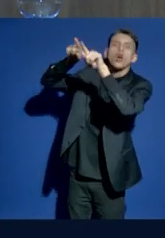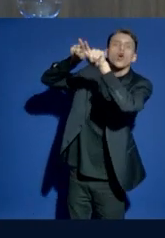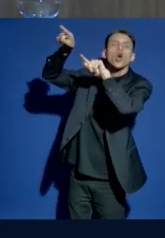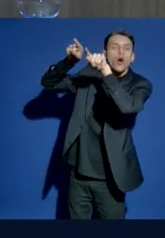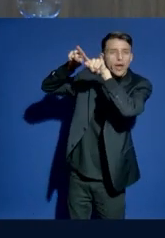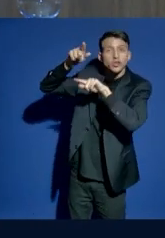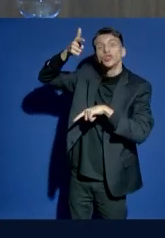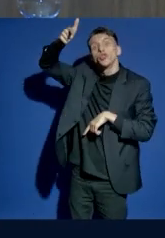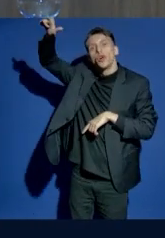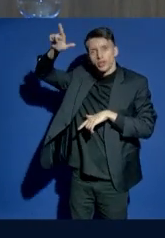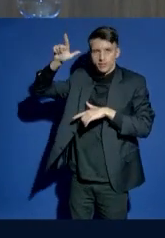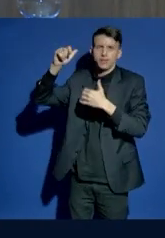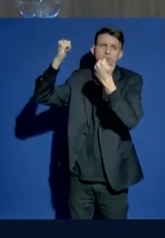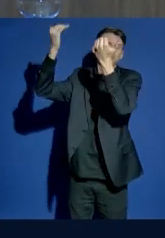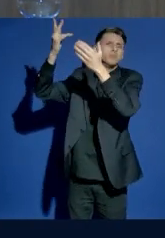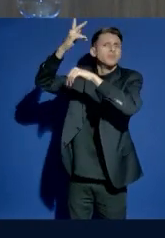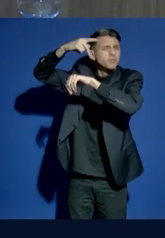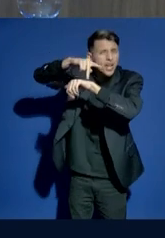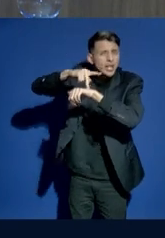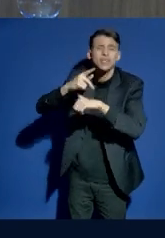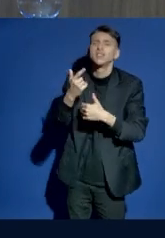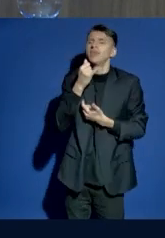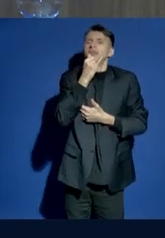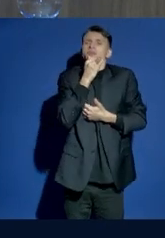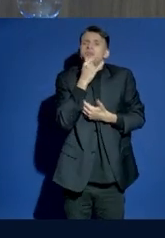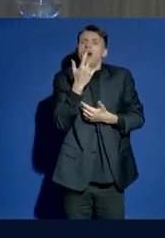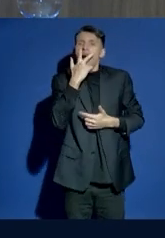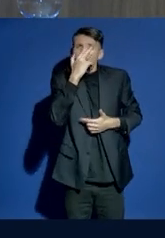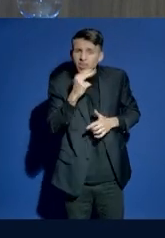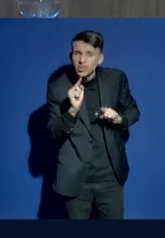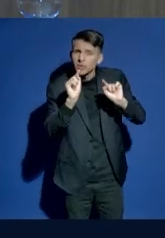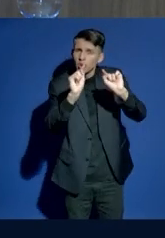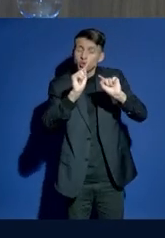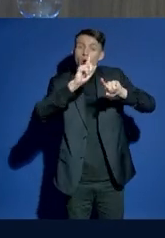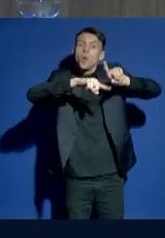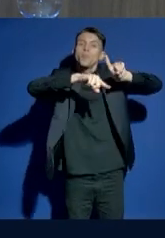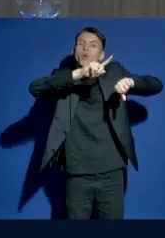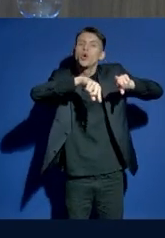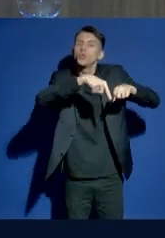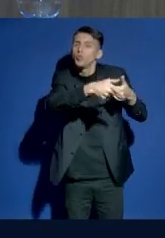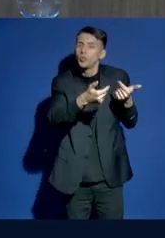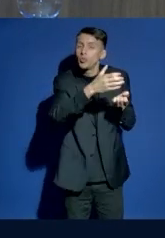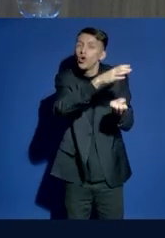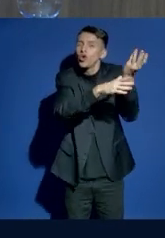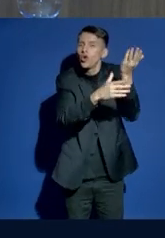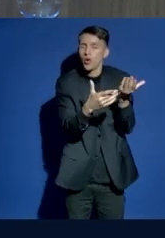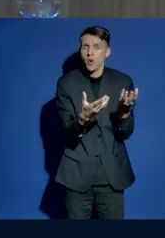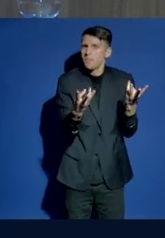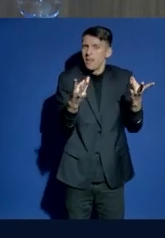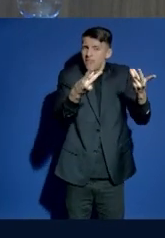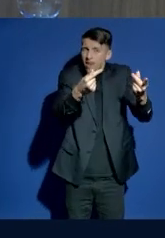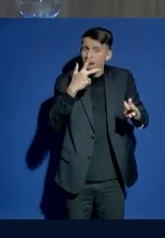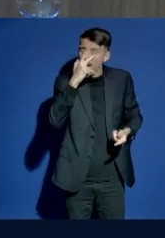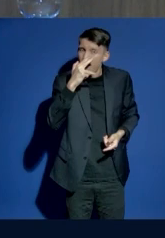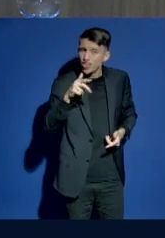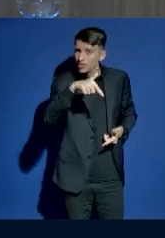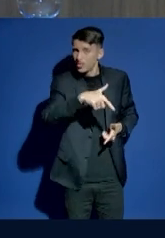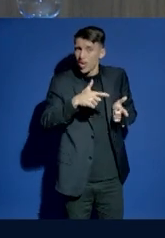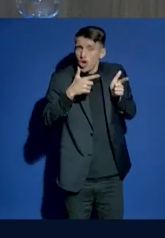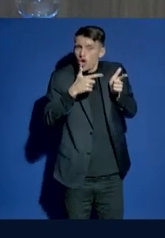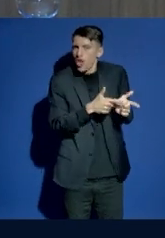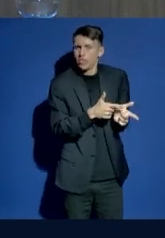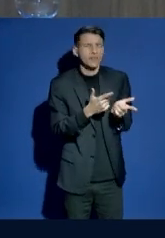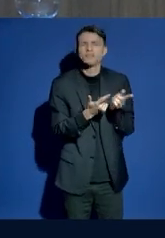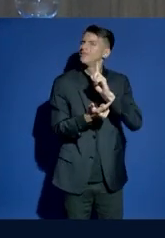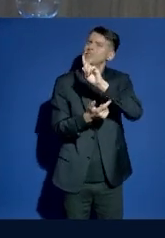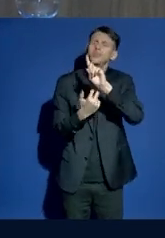comerciais taxando como danoso esse produto tão nobre que nós estamos produzindo no interior do Brasil.